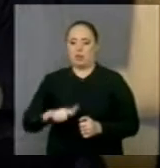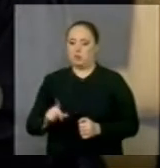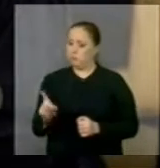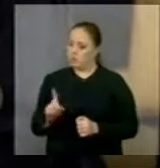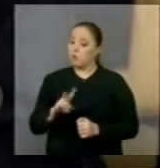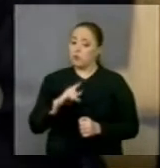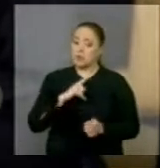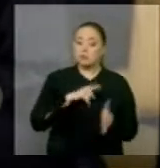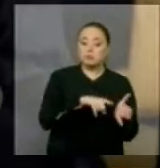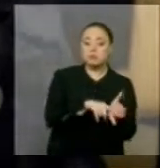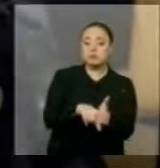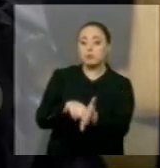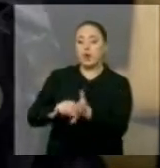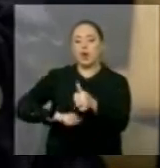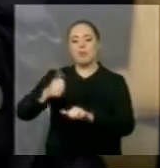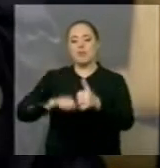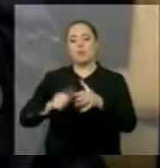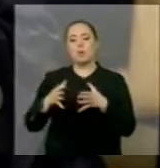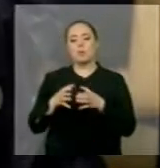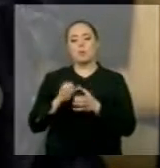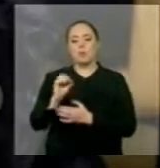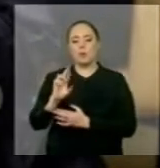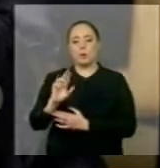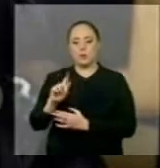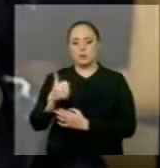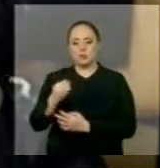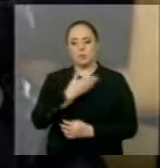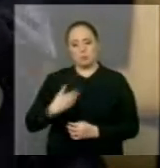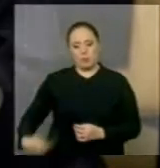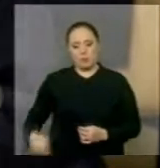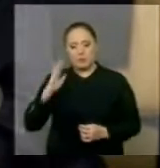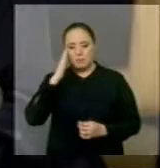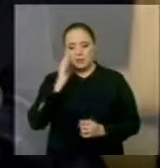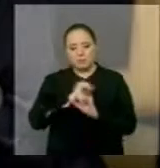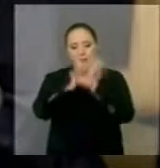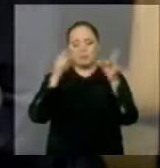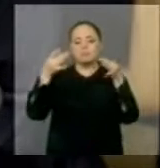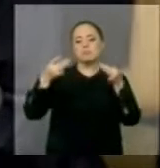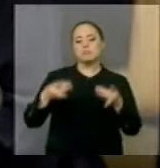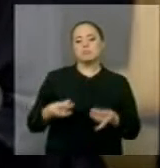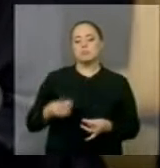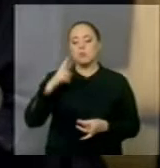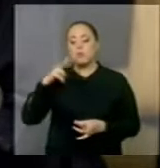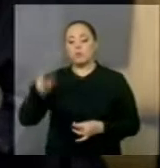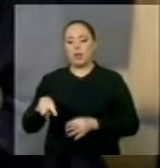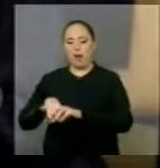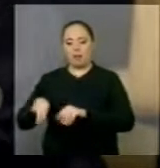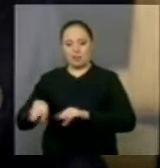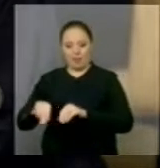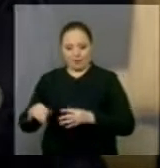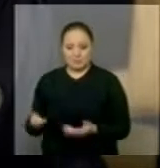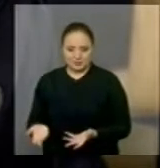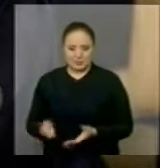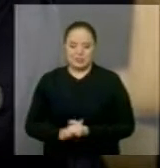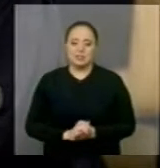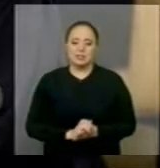dos órgãos públicos para esse fim específico, ou seja, a definição dessas terras que serão objeto de regularização. Hoje já